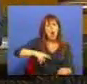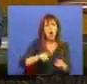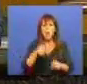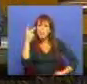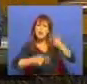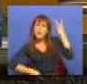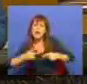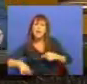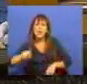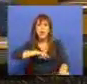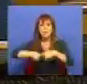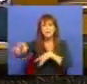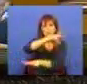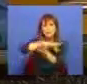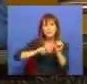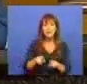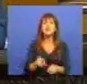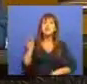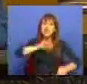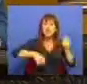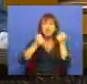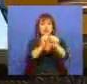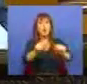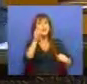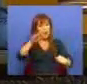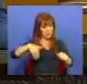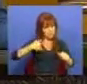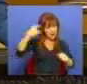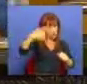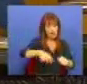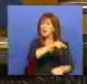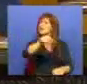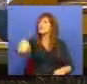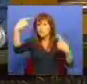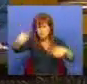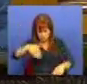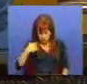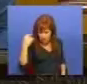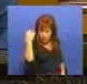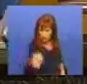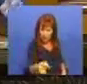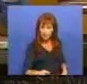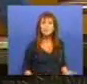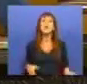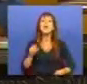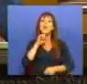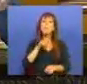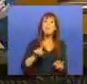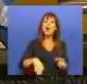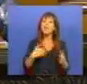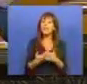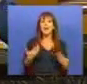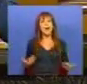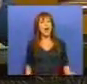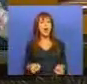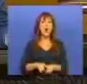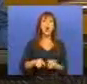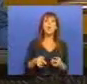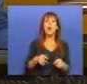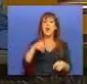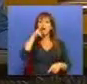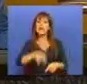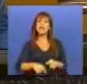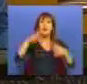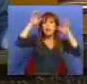políticas europeias. Só se esconde quem tem medo, e os senhores têm medo. Podem passar agora por entre os intervalos